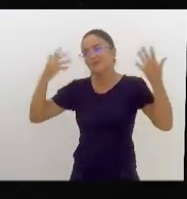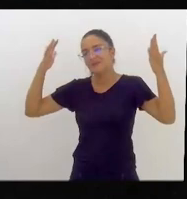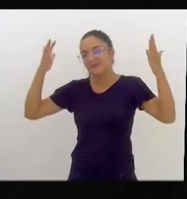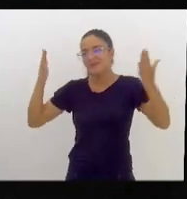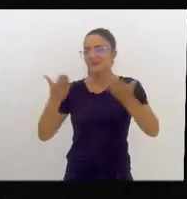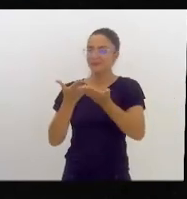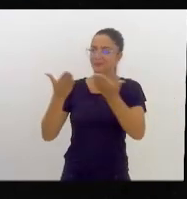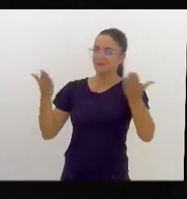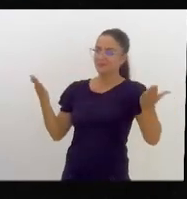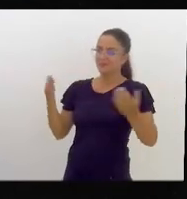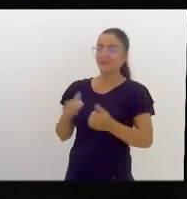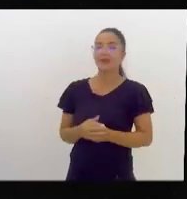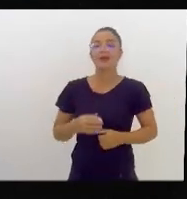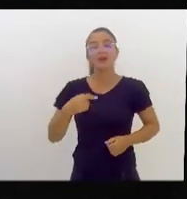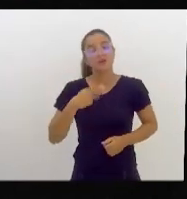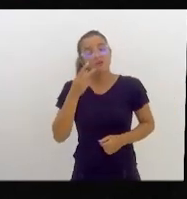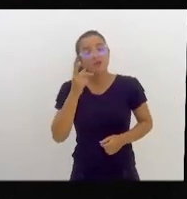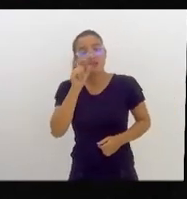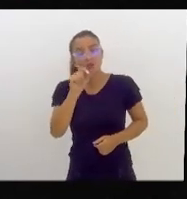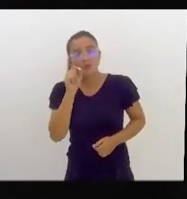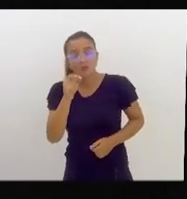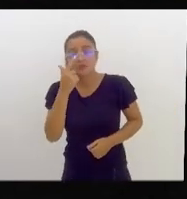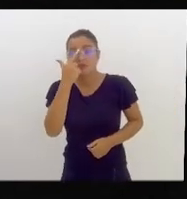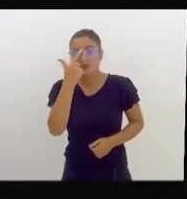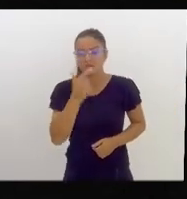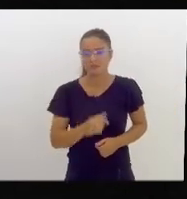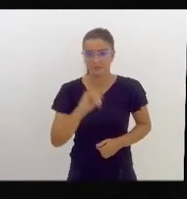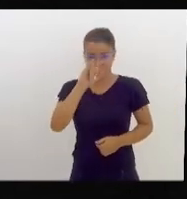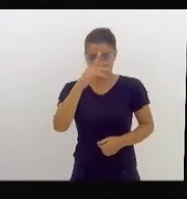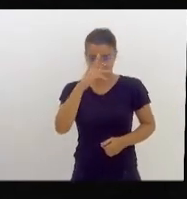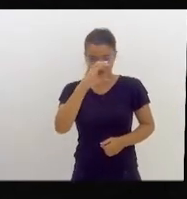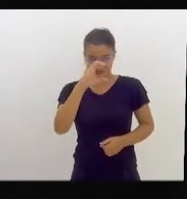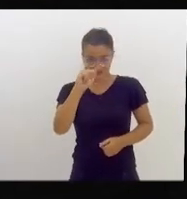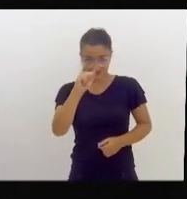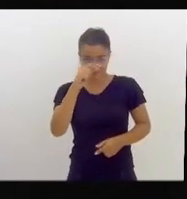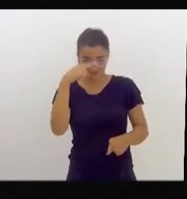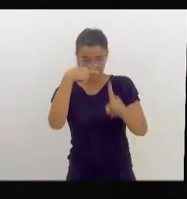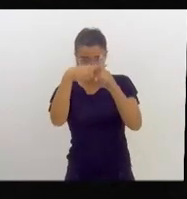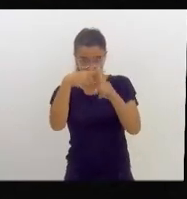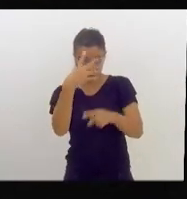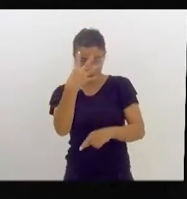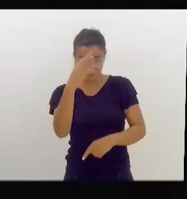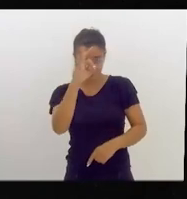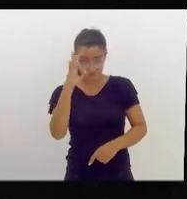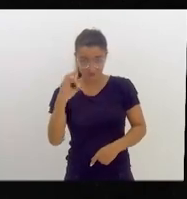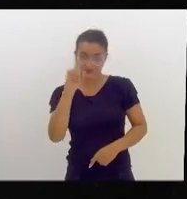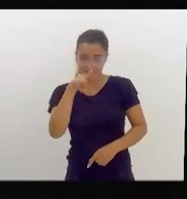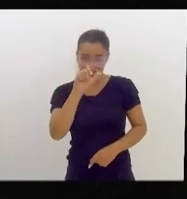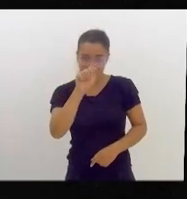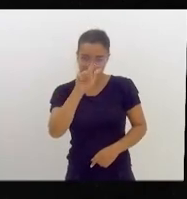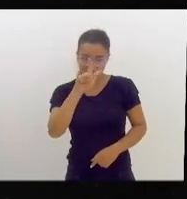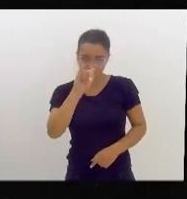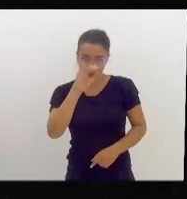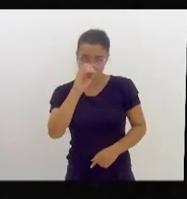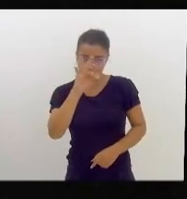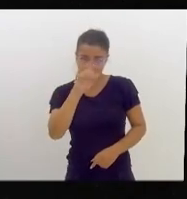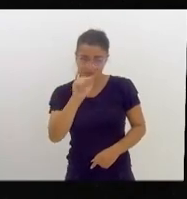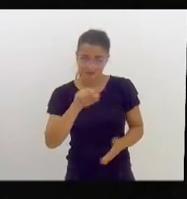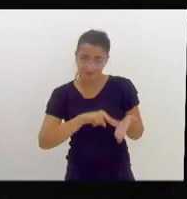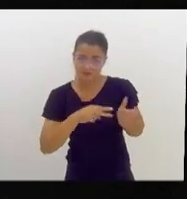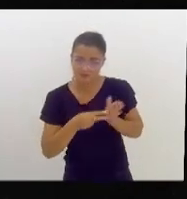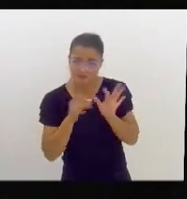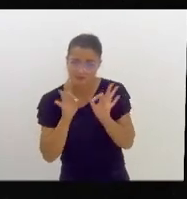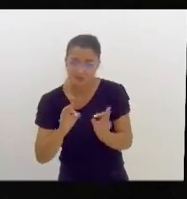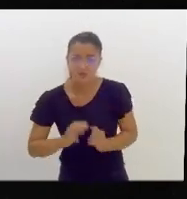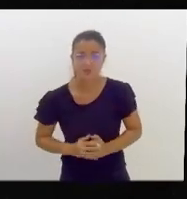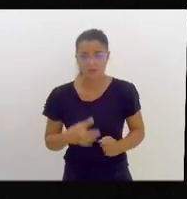membros, e dizer, deputado Luiz Paulo, IPCA mais 4% é agiotagem. IPCA mais 4% é agiotagem. Teria